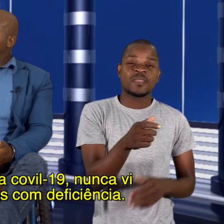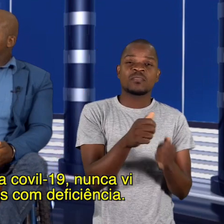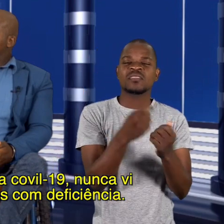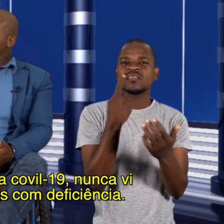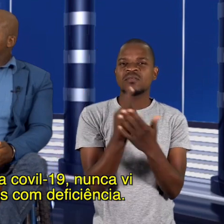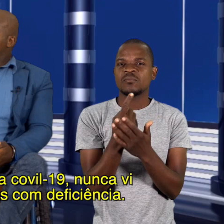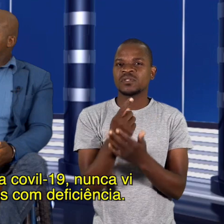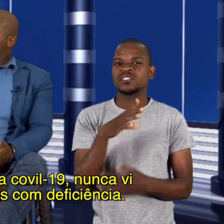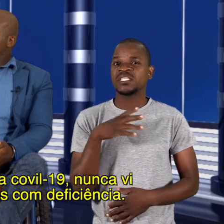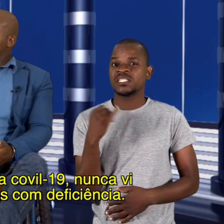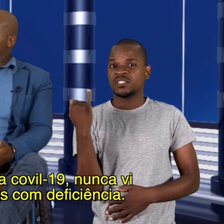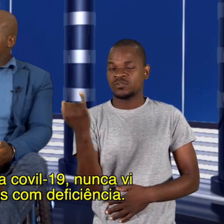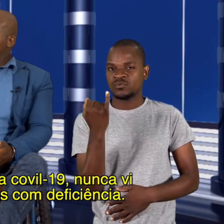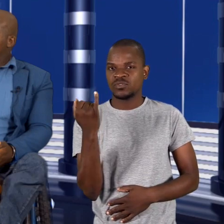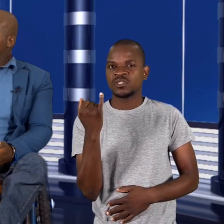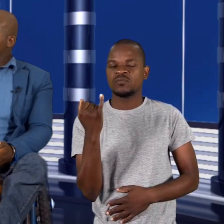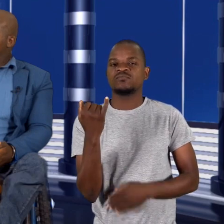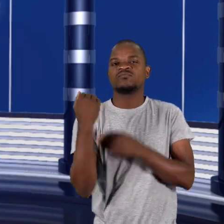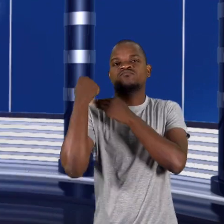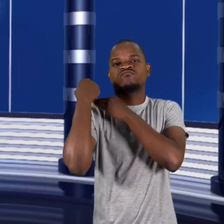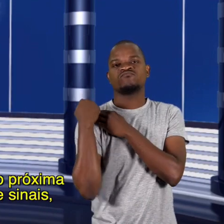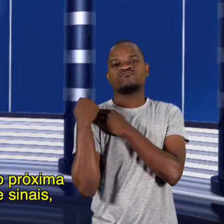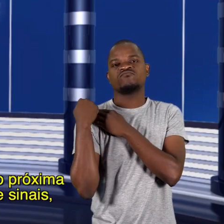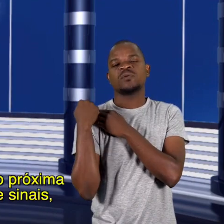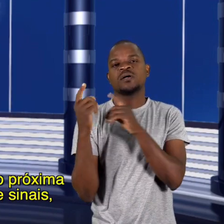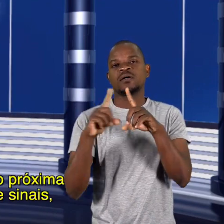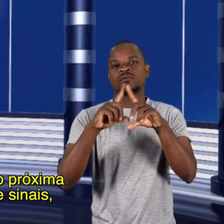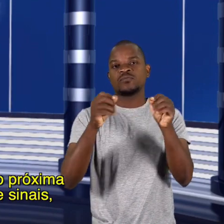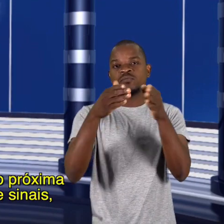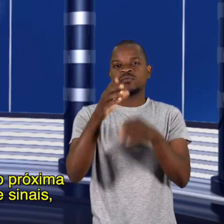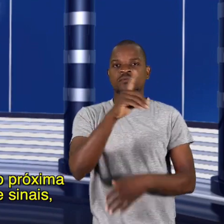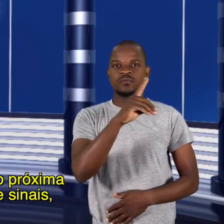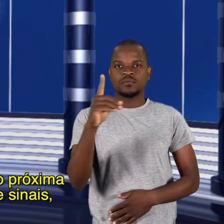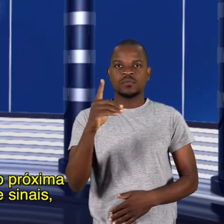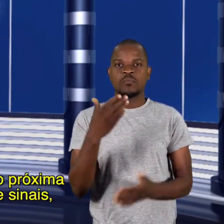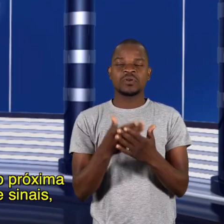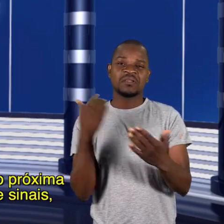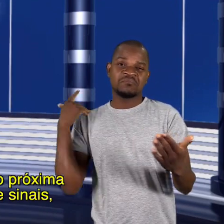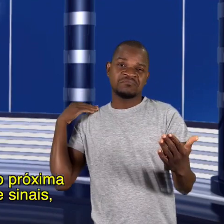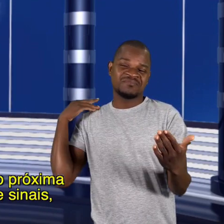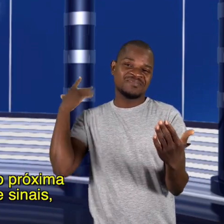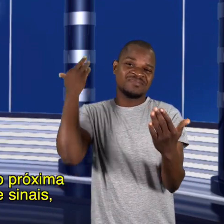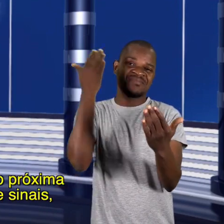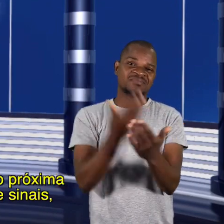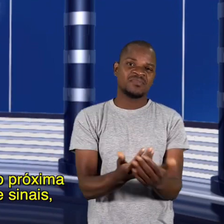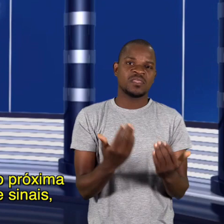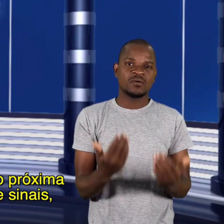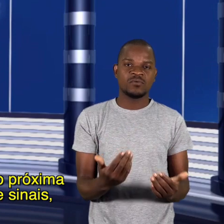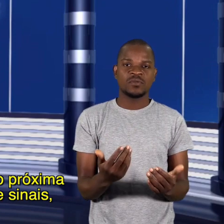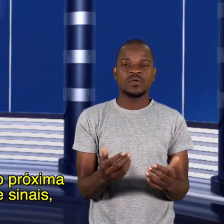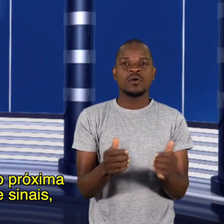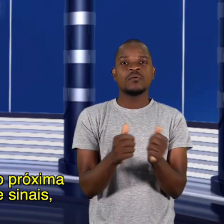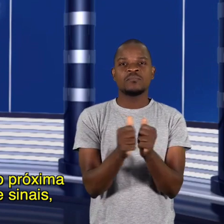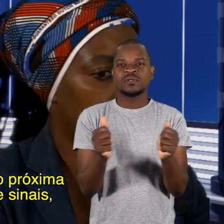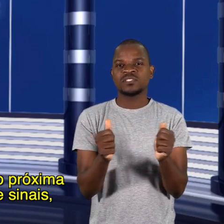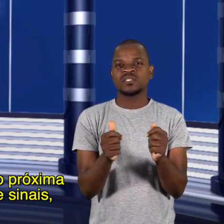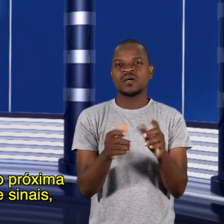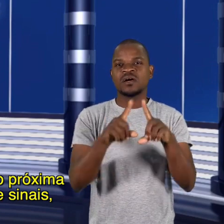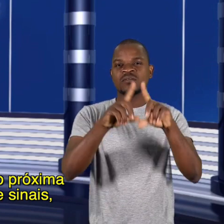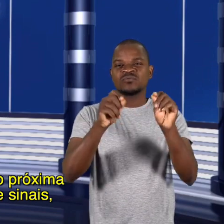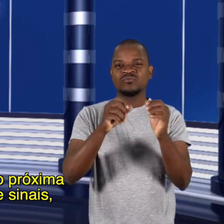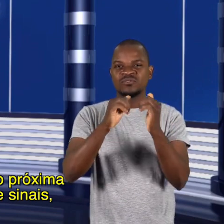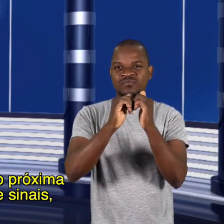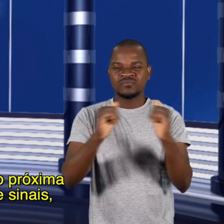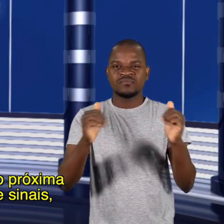uma intervenção direta para pessoas com deficiência. E o que eu chamo de uma intervenção se calhar muito mais próxima foi a intervenção a